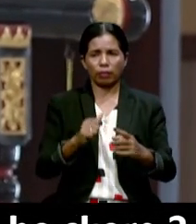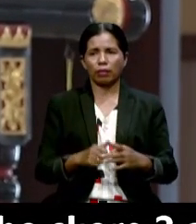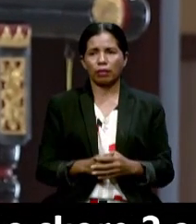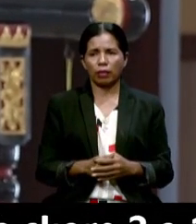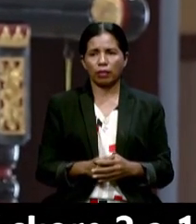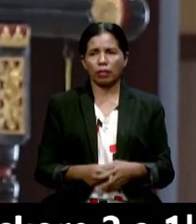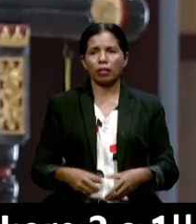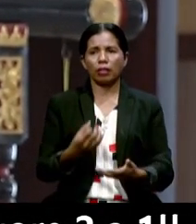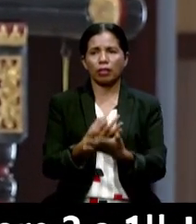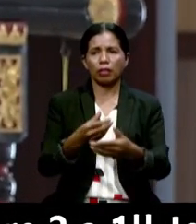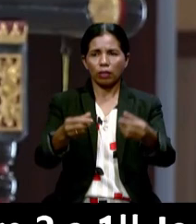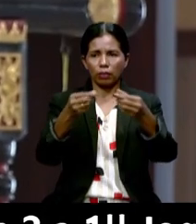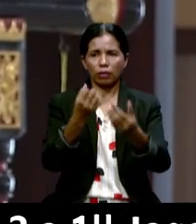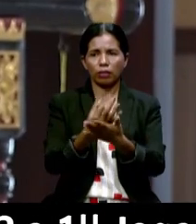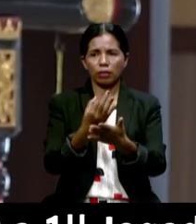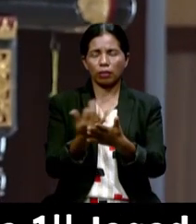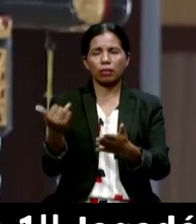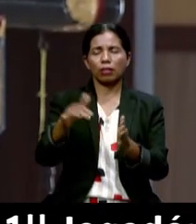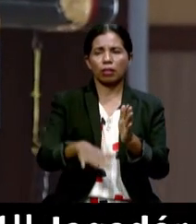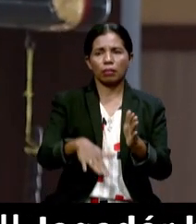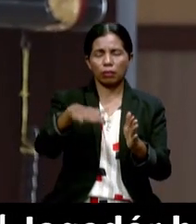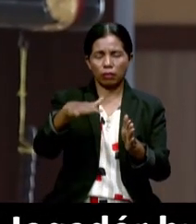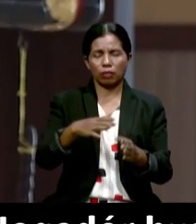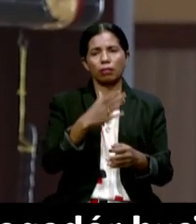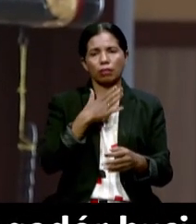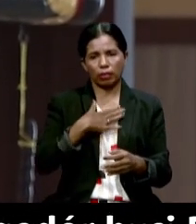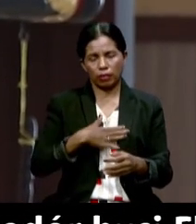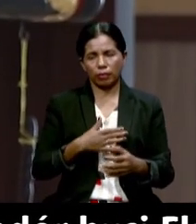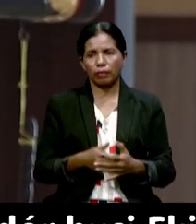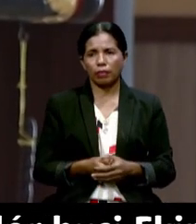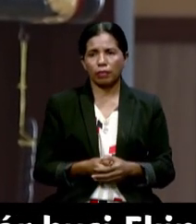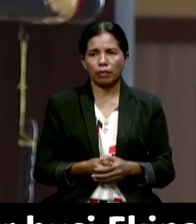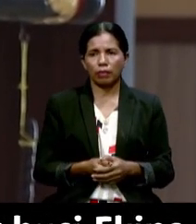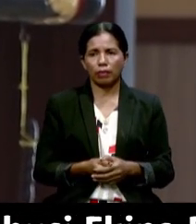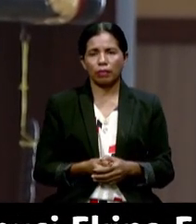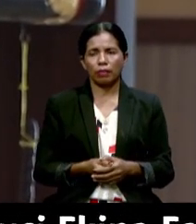Istar fone di kosa ba pa si robot? Kuitado.